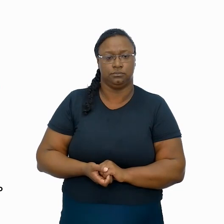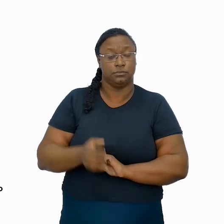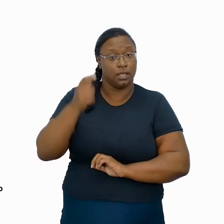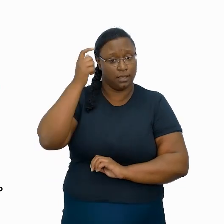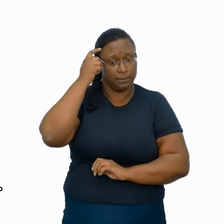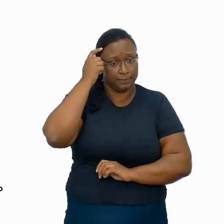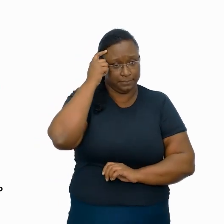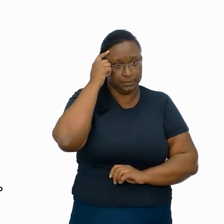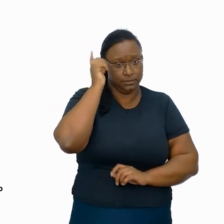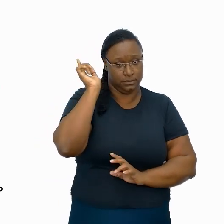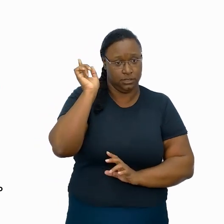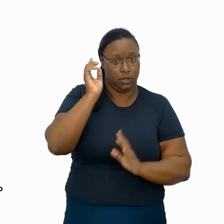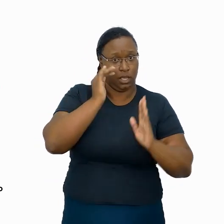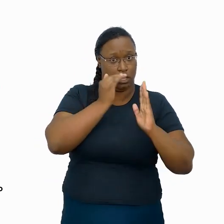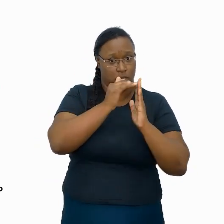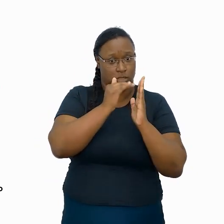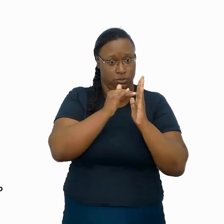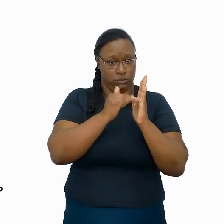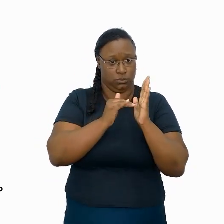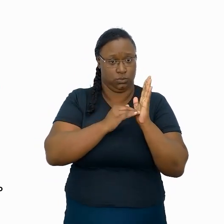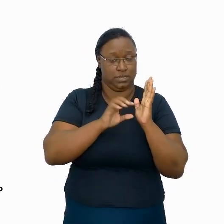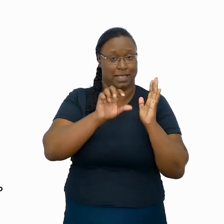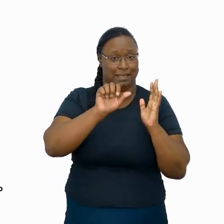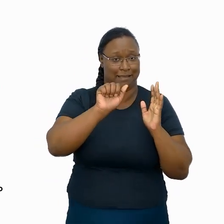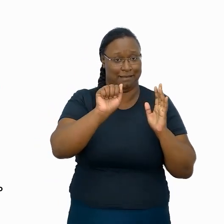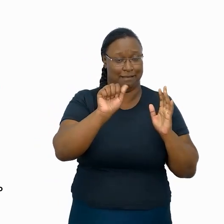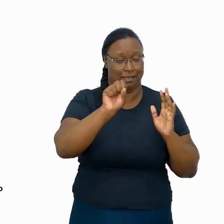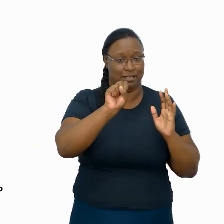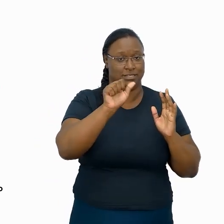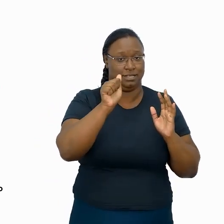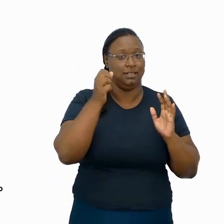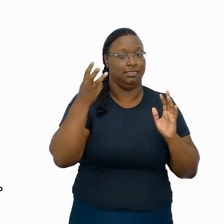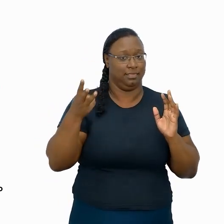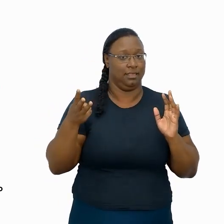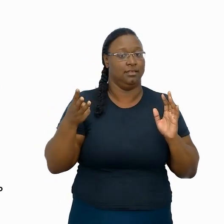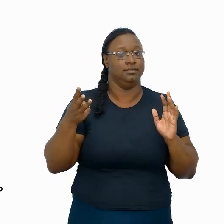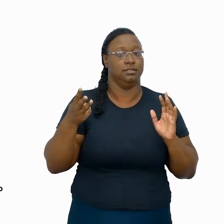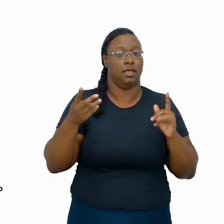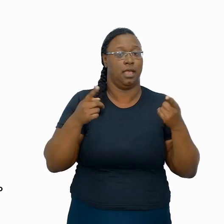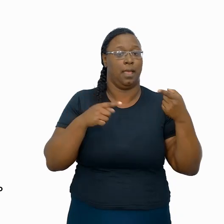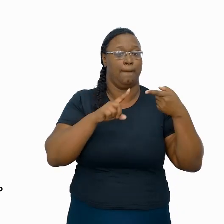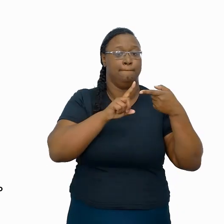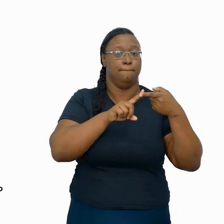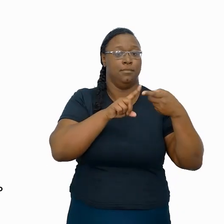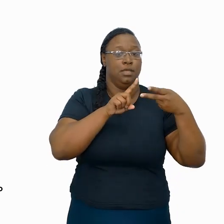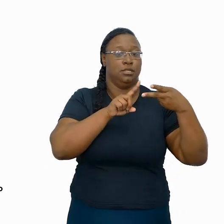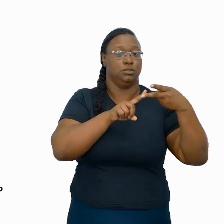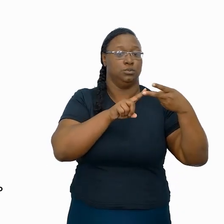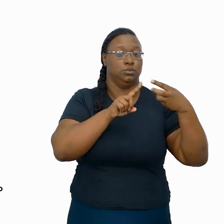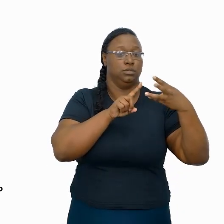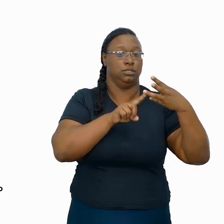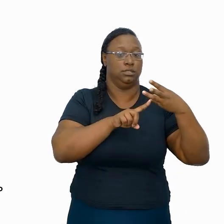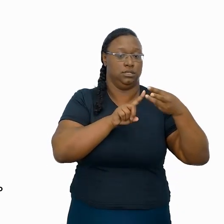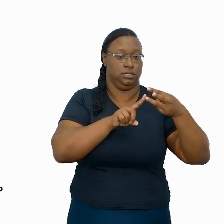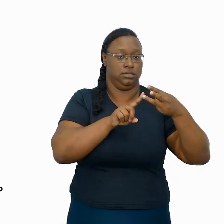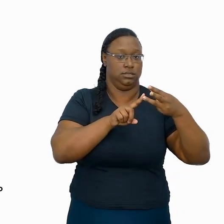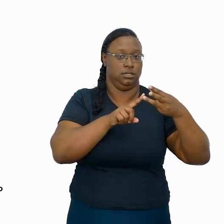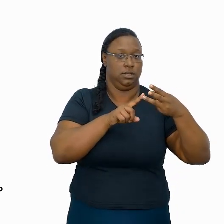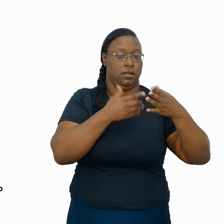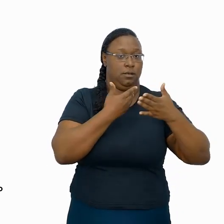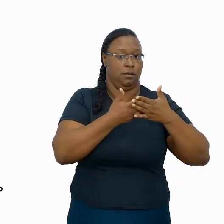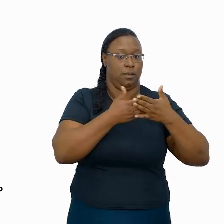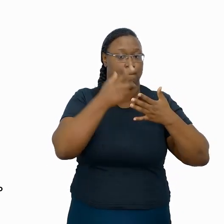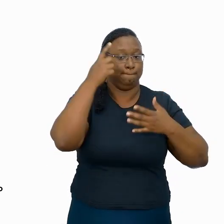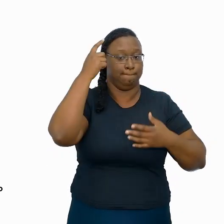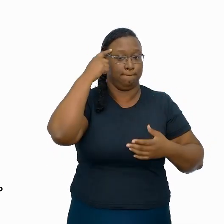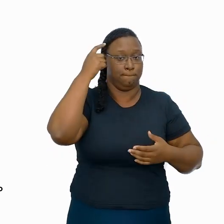Pensando, então, né, na estrutura da SA3, ela tem lá, né, a primeira, a segunda e a terceira aula, pensar a matriz